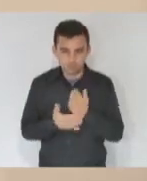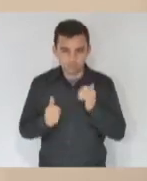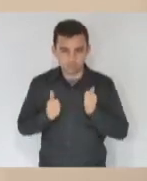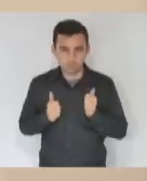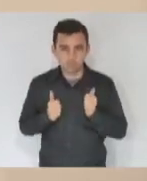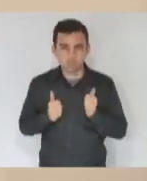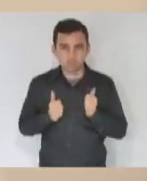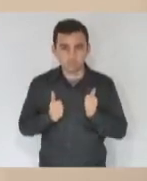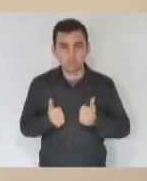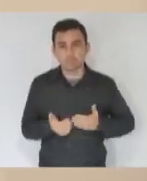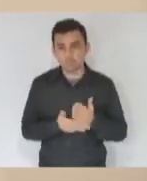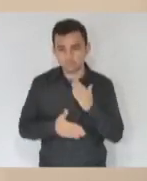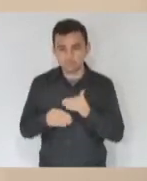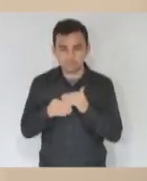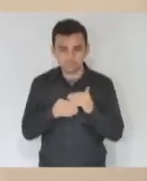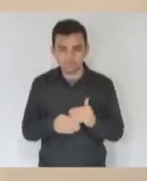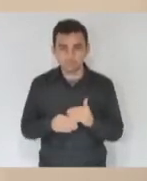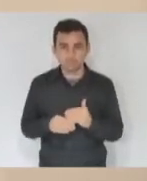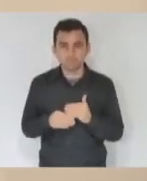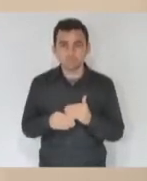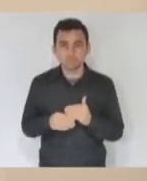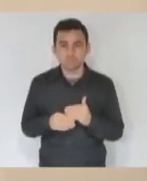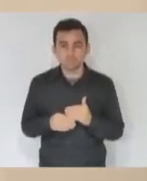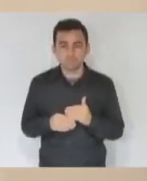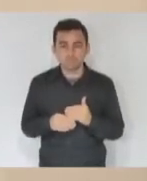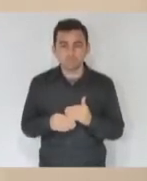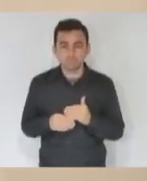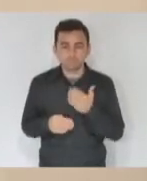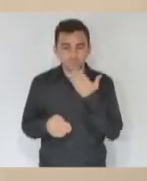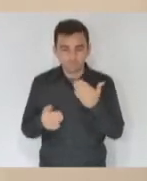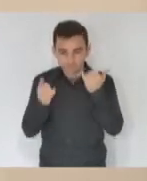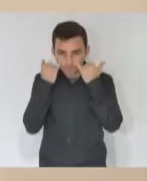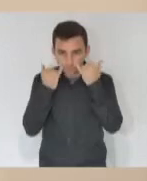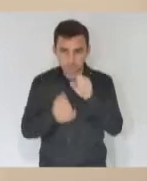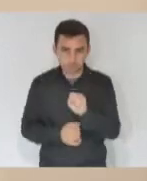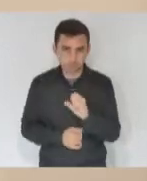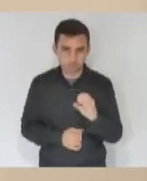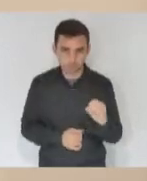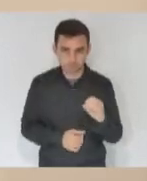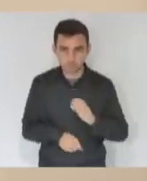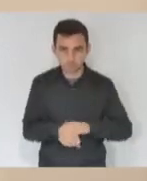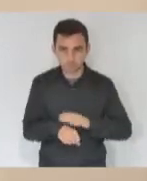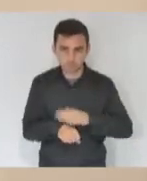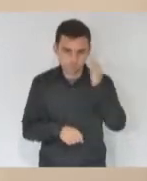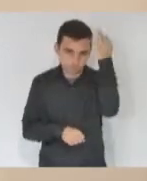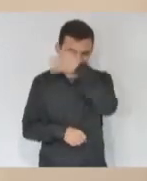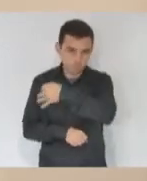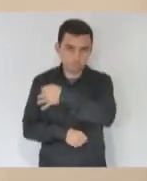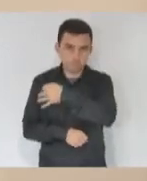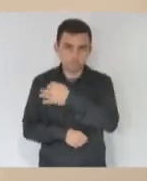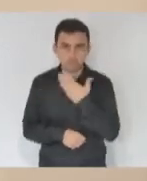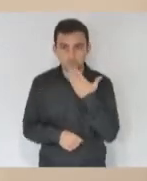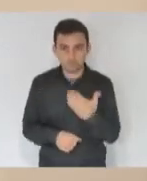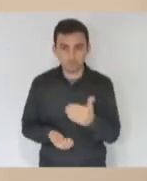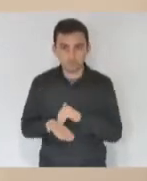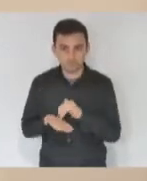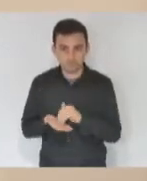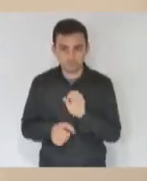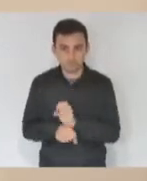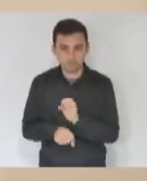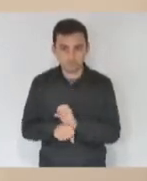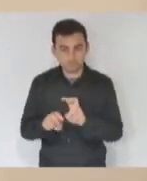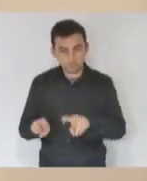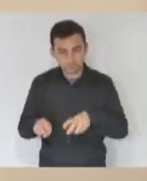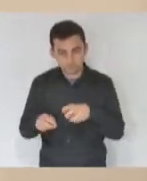encontram. Aprovado por unanimidade. Pedido de informação 80, autoria deputado Fabiano da Luz, solicitando ao secretário de Estado da